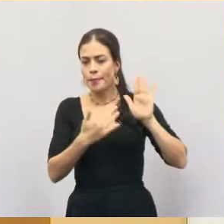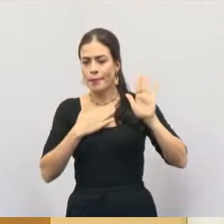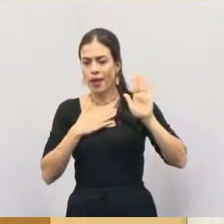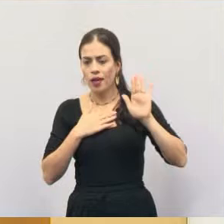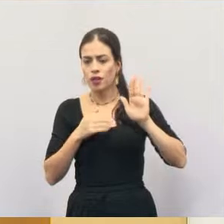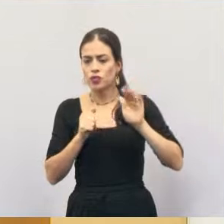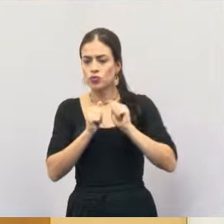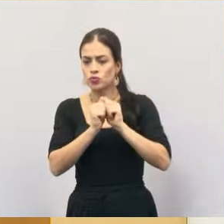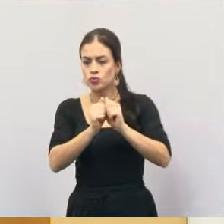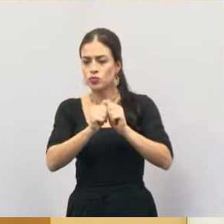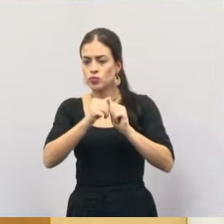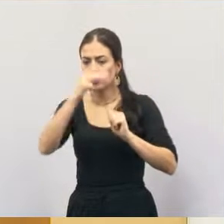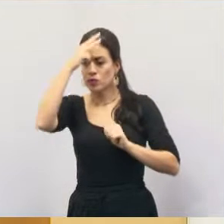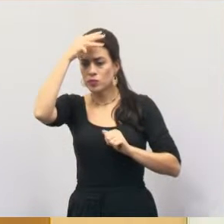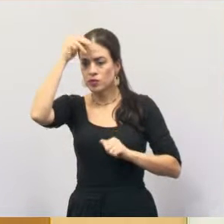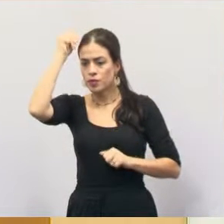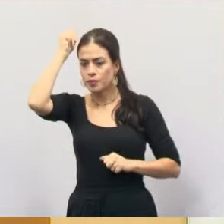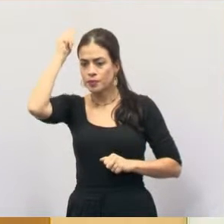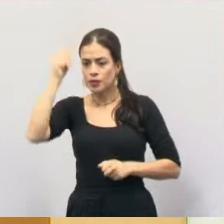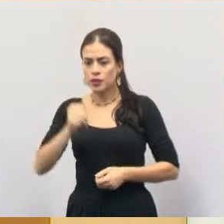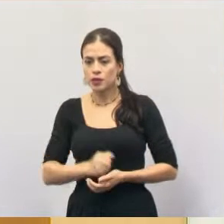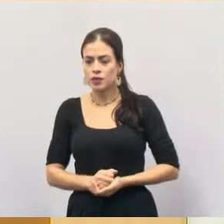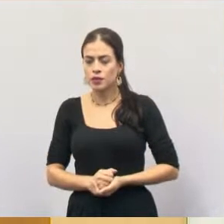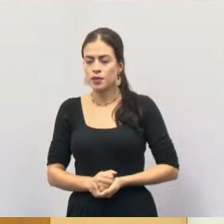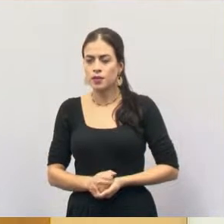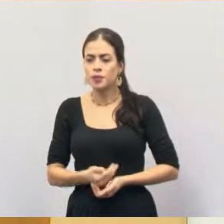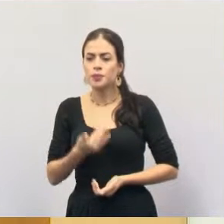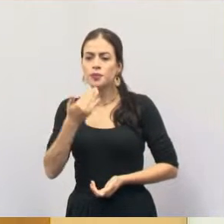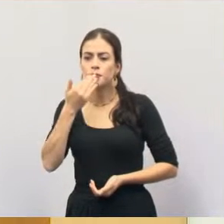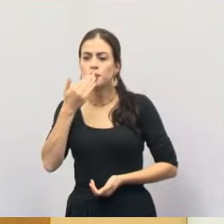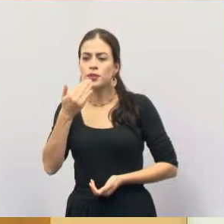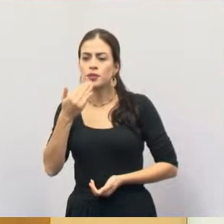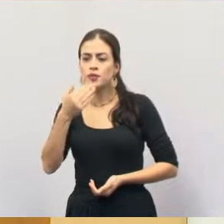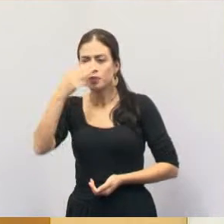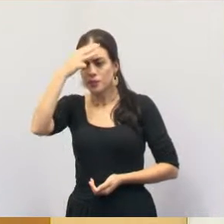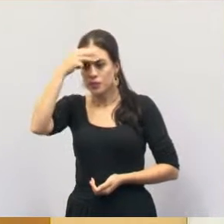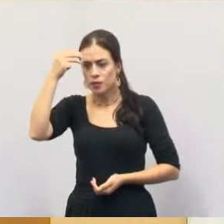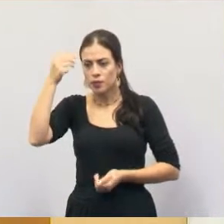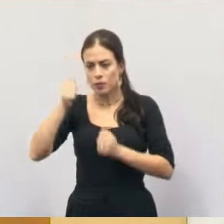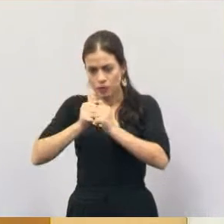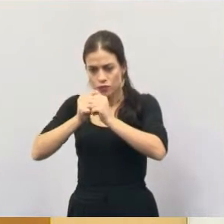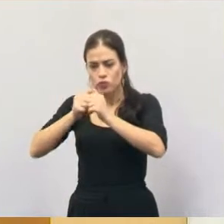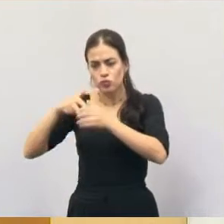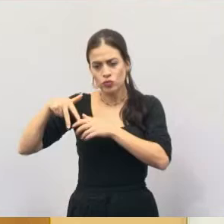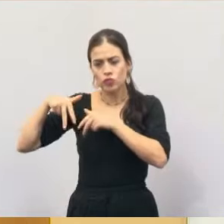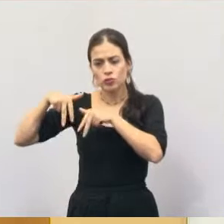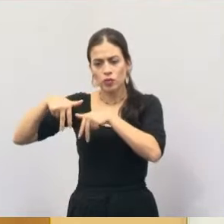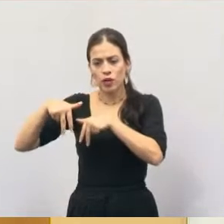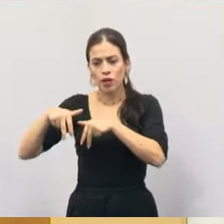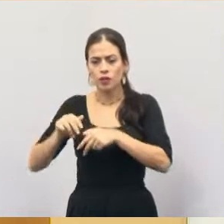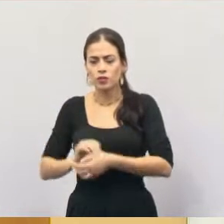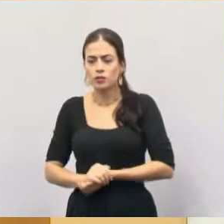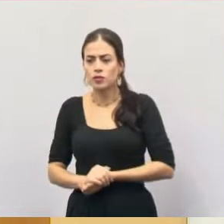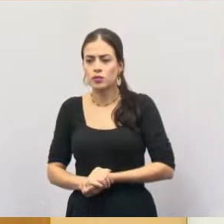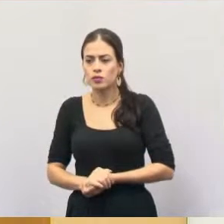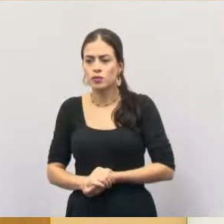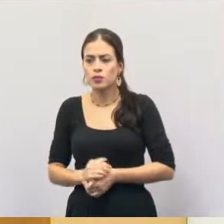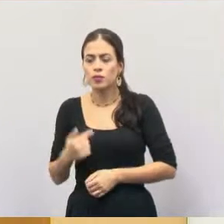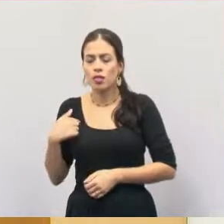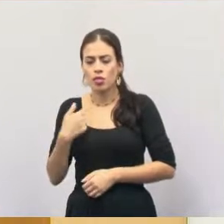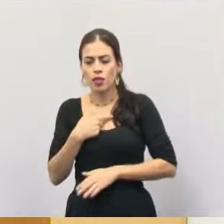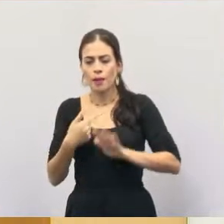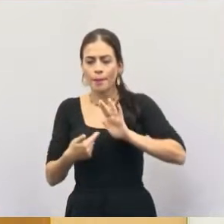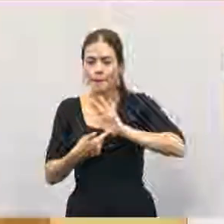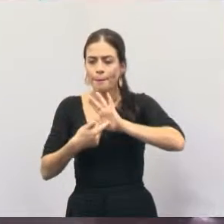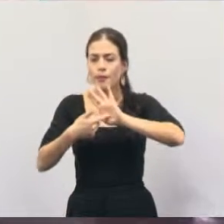Maria Amélia, e pediria para a Maria Amélia vir aqui também, do meu lado aqui, para podermos estar apresentando